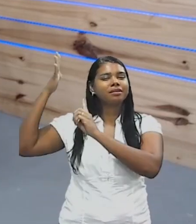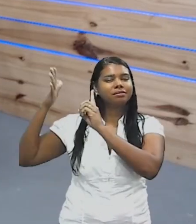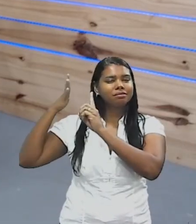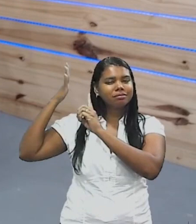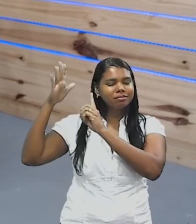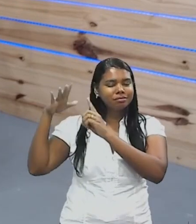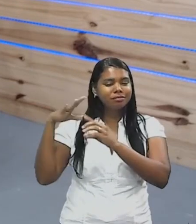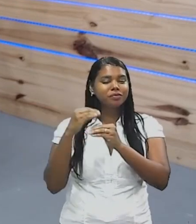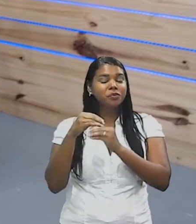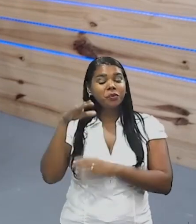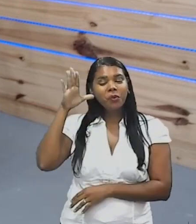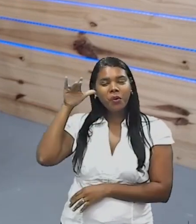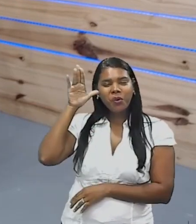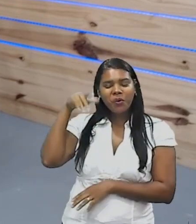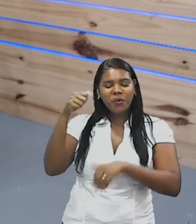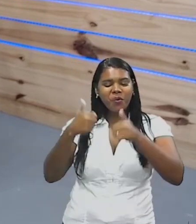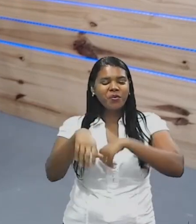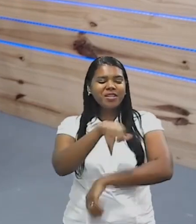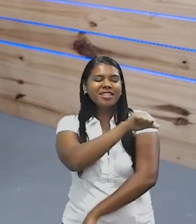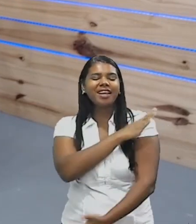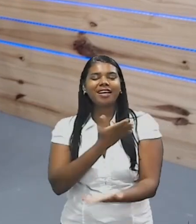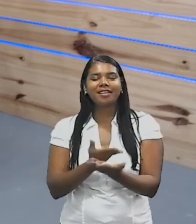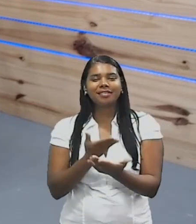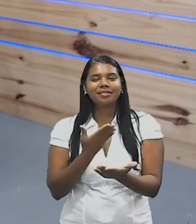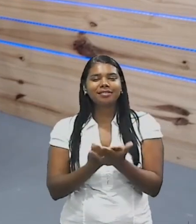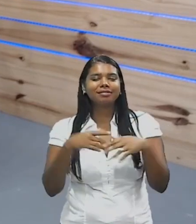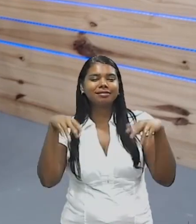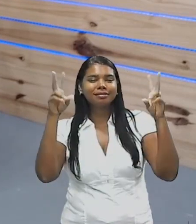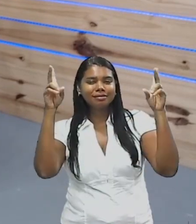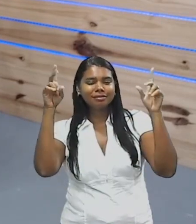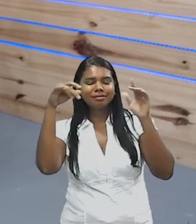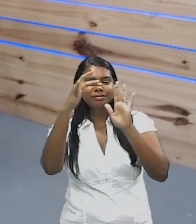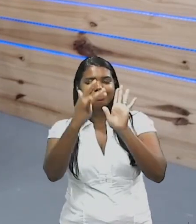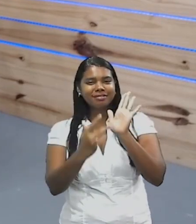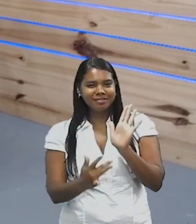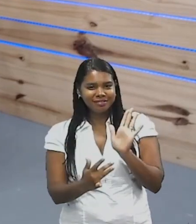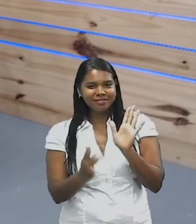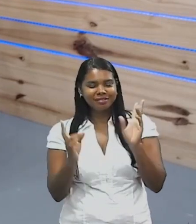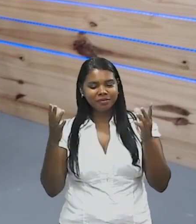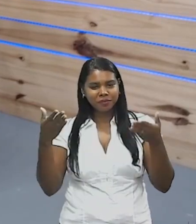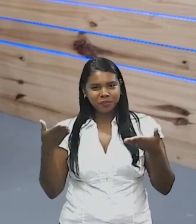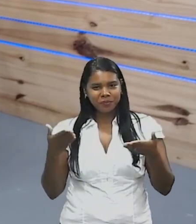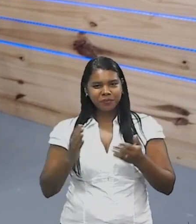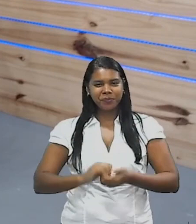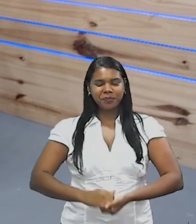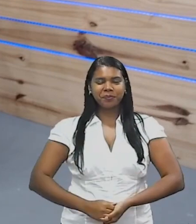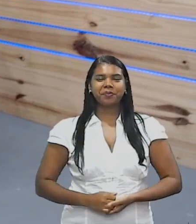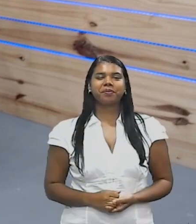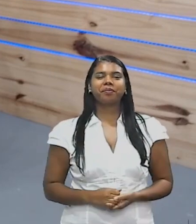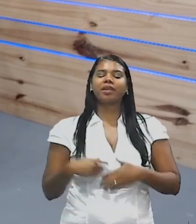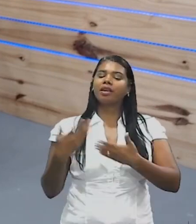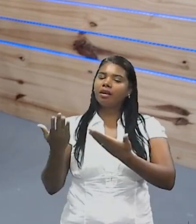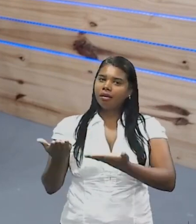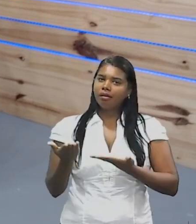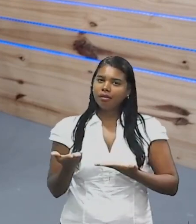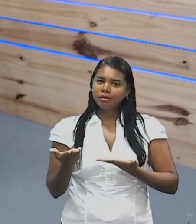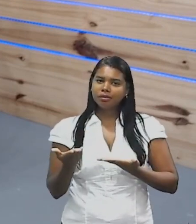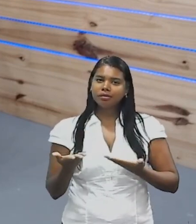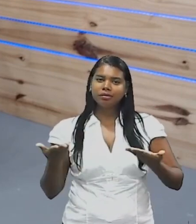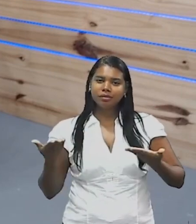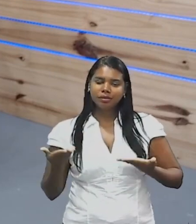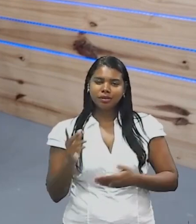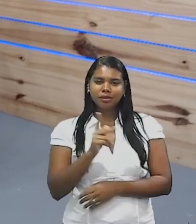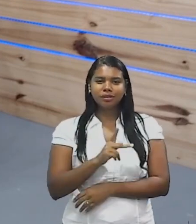né, com curiosidades dos nossos alunos acerca das temáticas que foram aqui abordadas, tá certo? Eu quero convidar novamente aqui